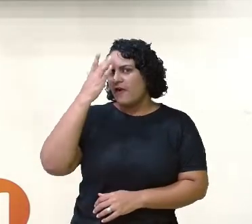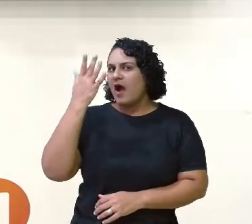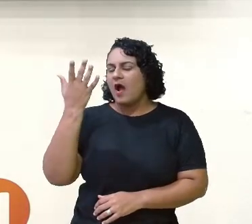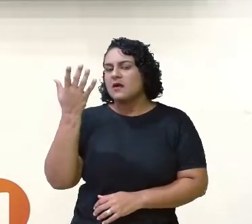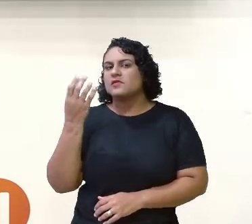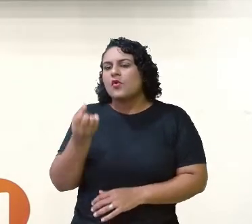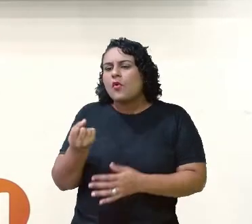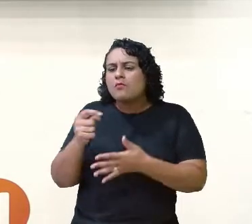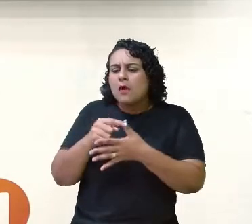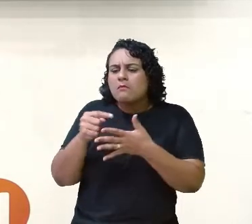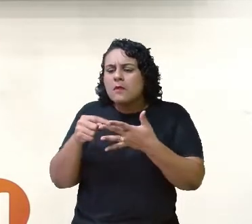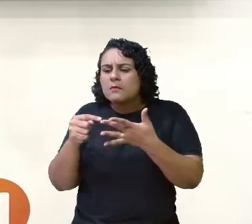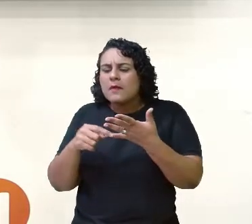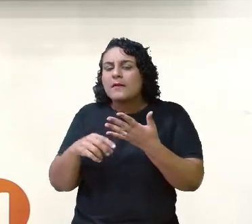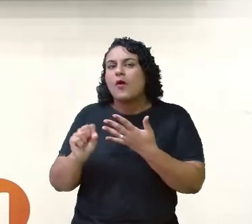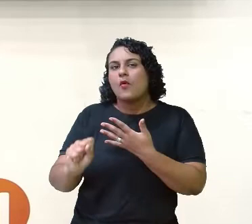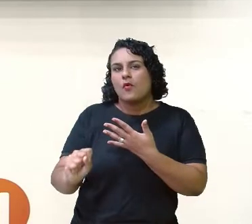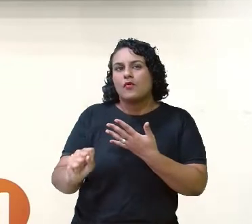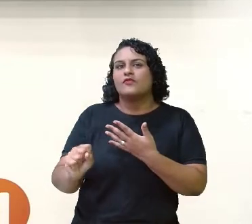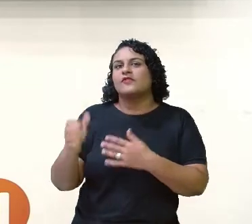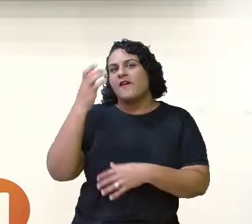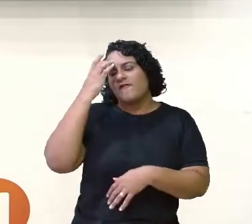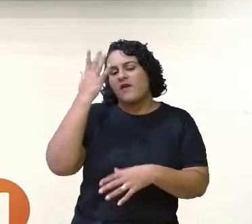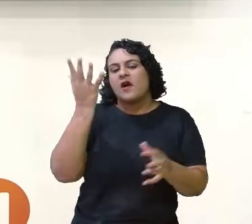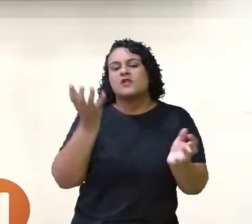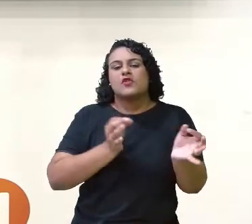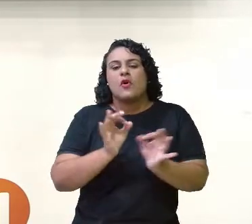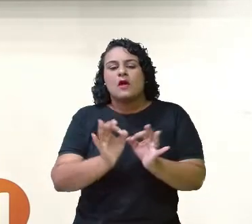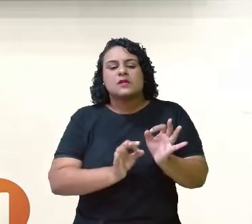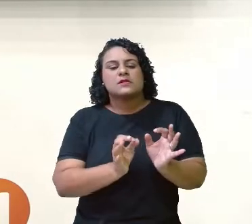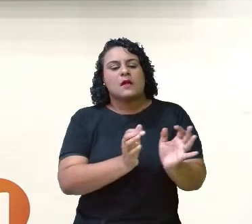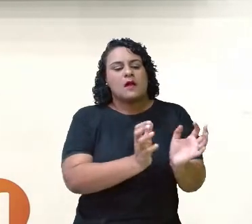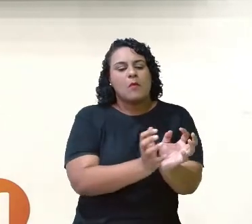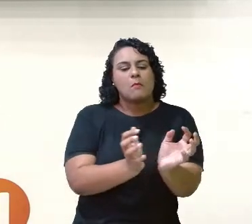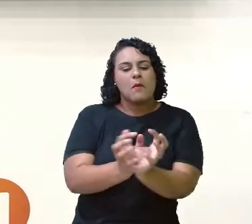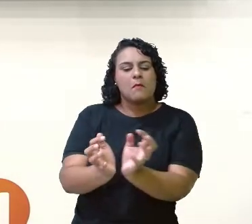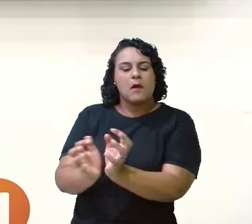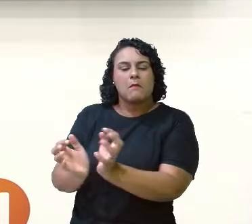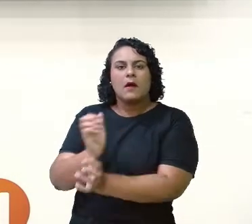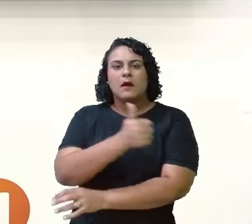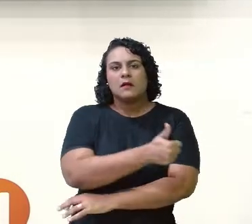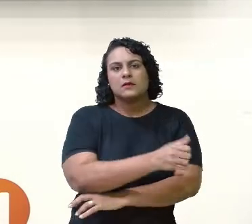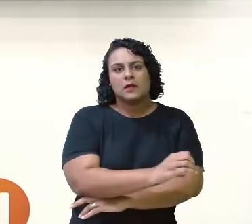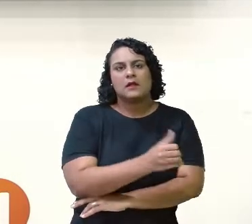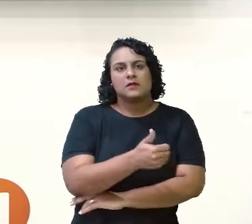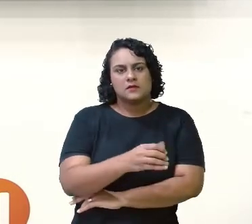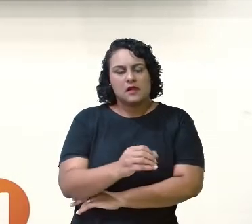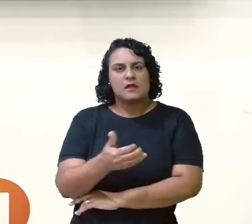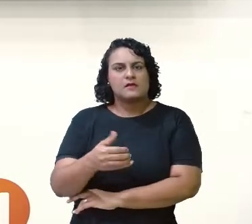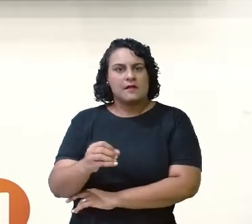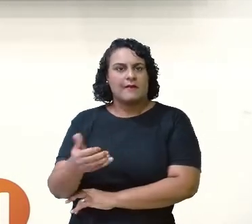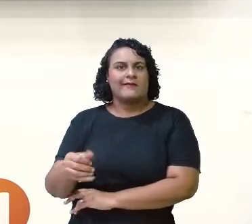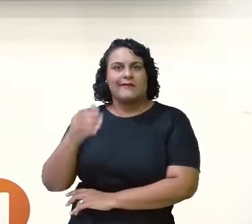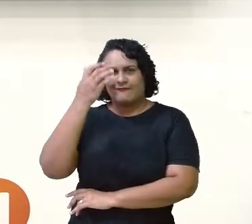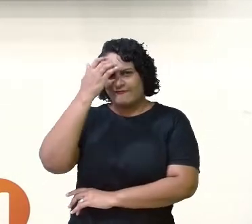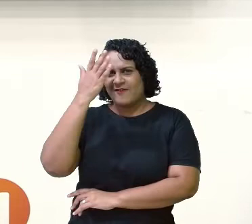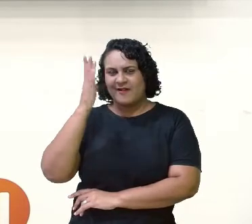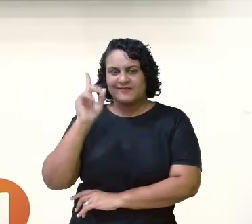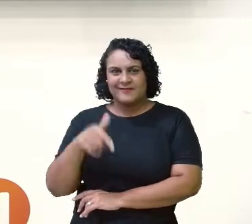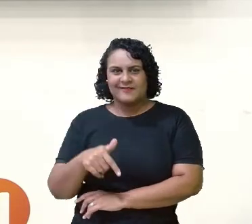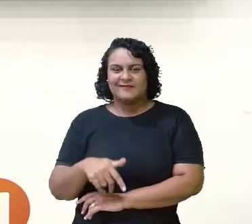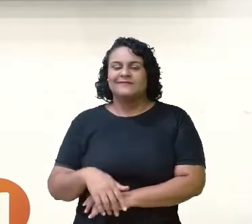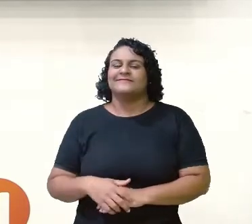forma mais fácil foi fazer esses agrupamentos de 10 em 10. Facinho, né?